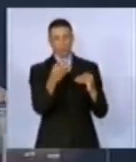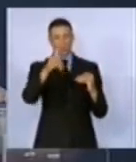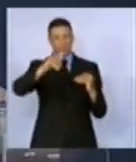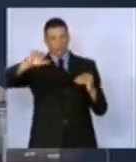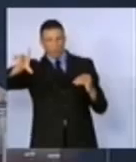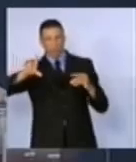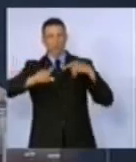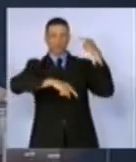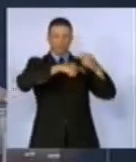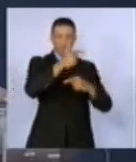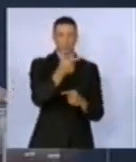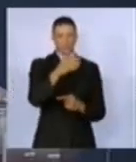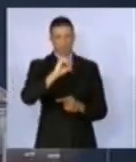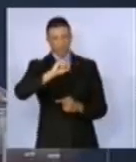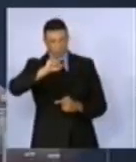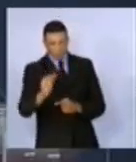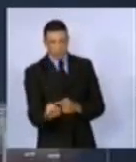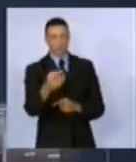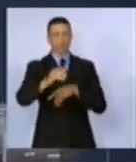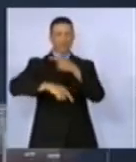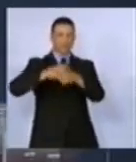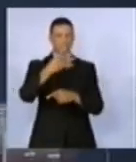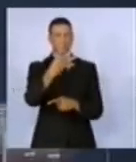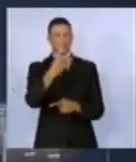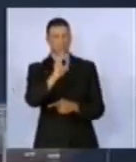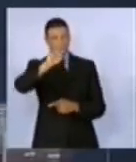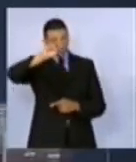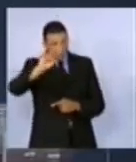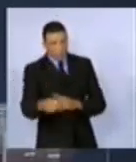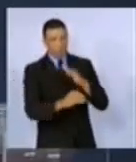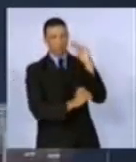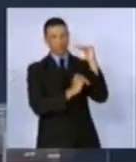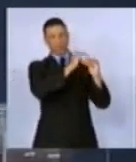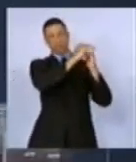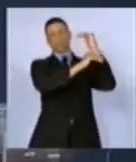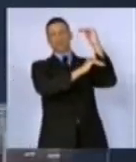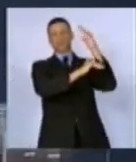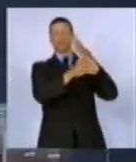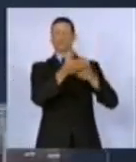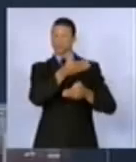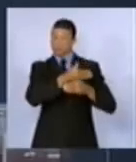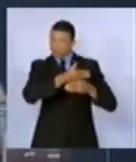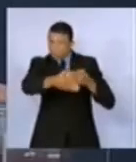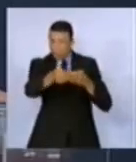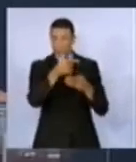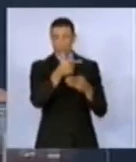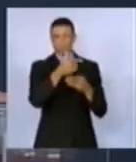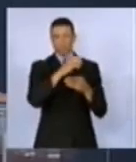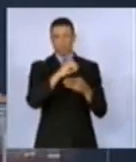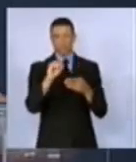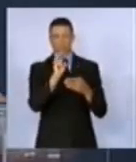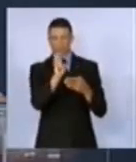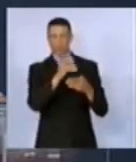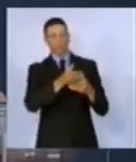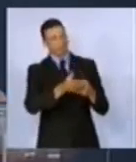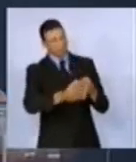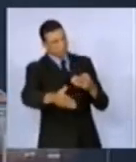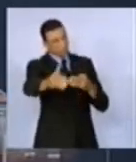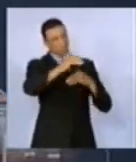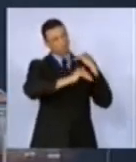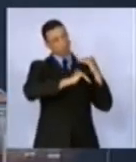para 20 30 40 45 mas em em em 2005 começamos a crescer as novas unidades